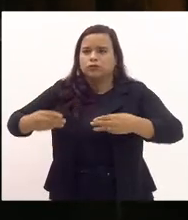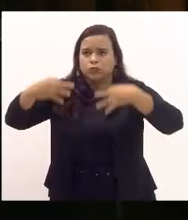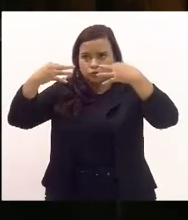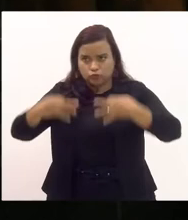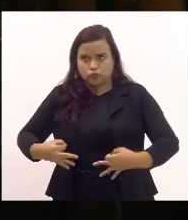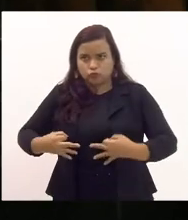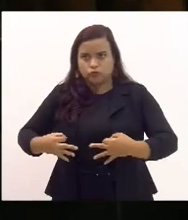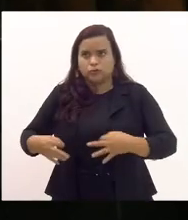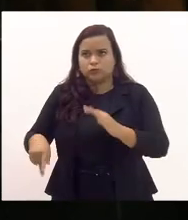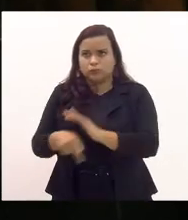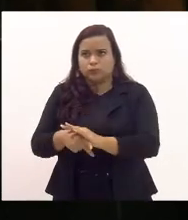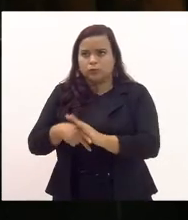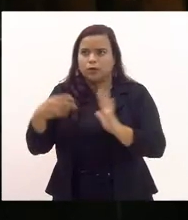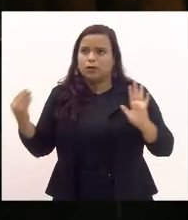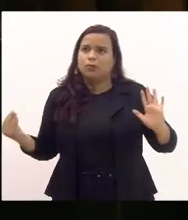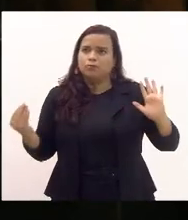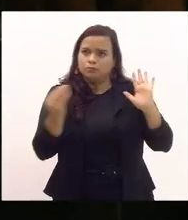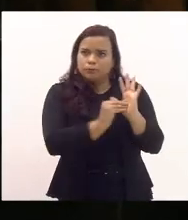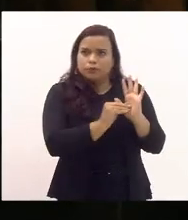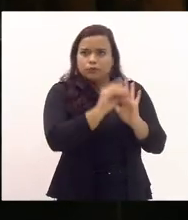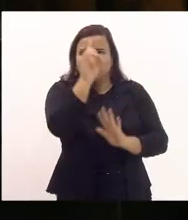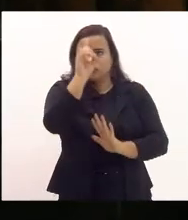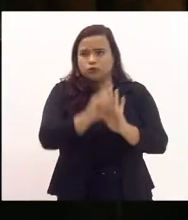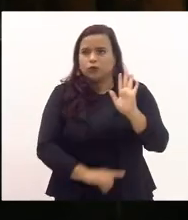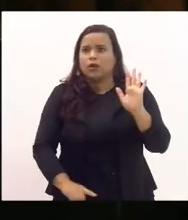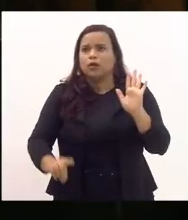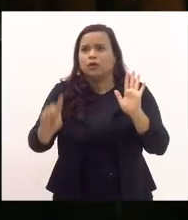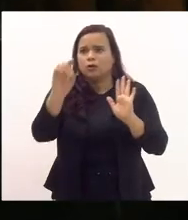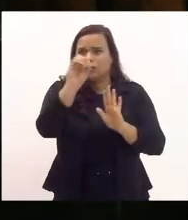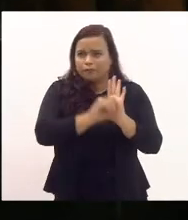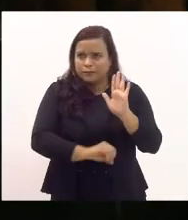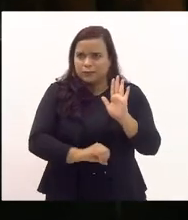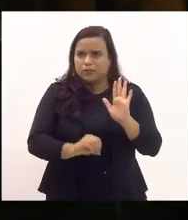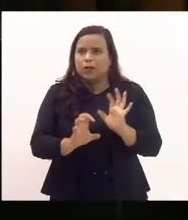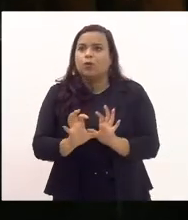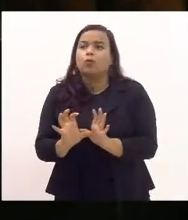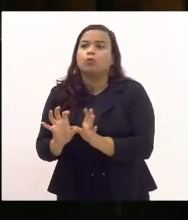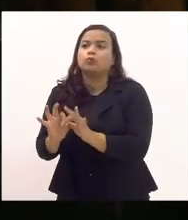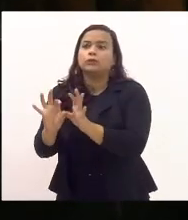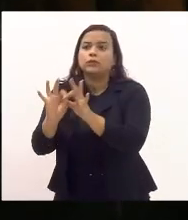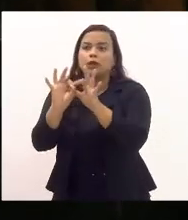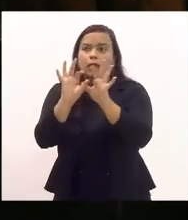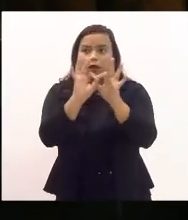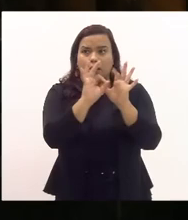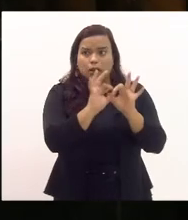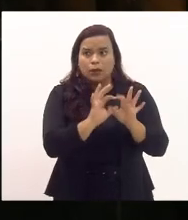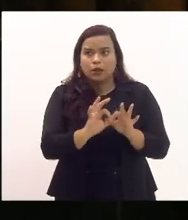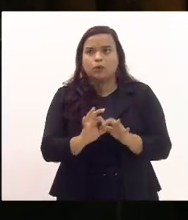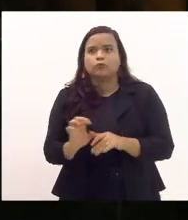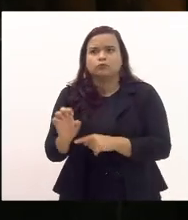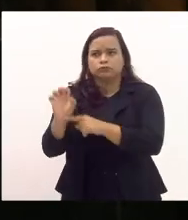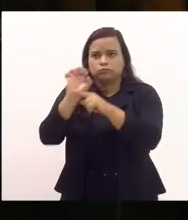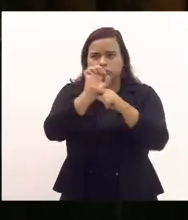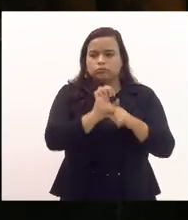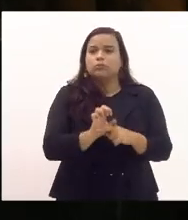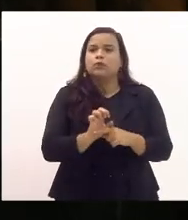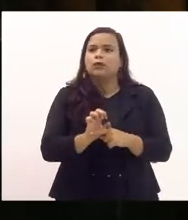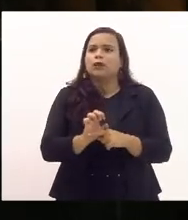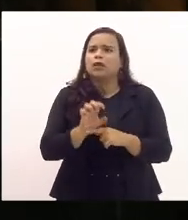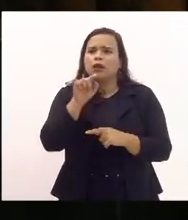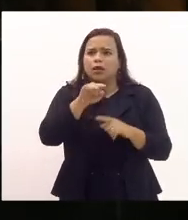onde foi publicado no Diário Oficial da União que essa atuação